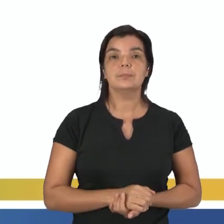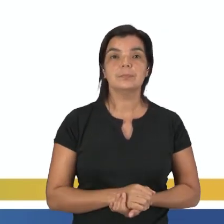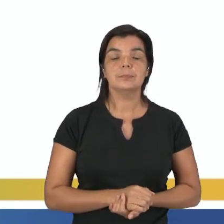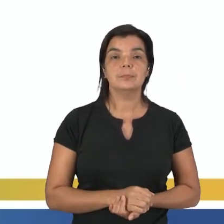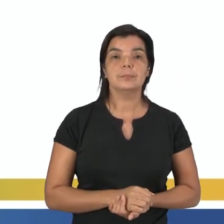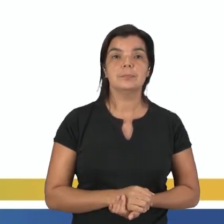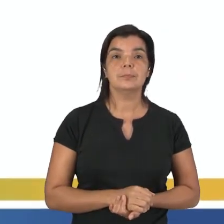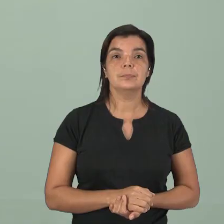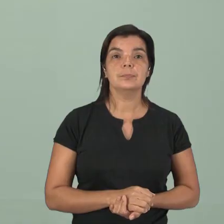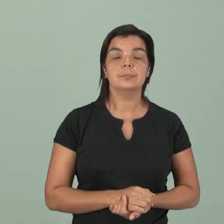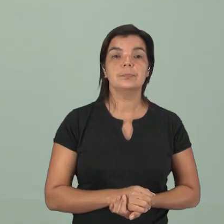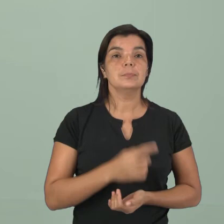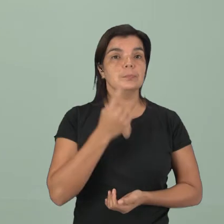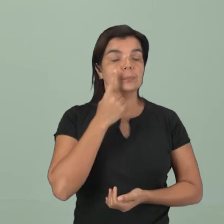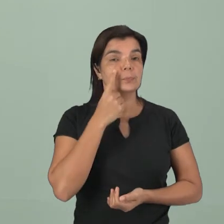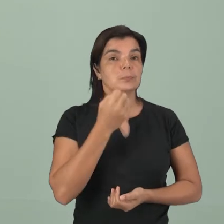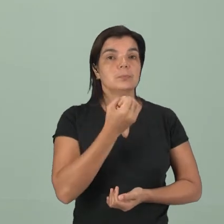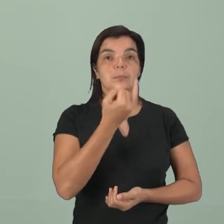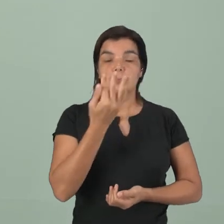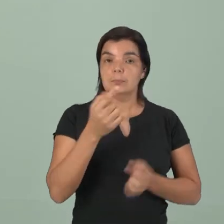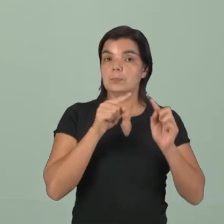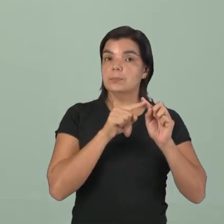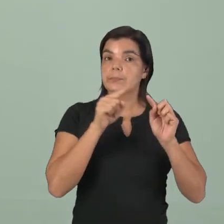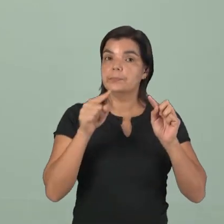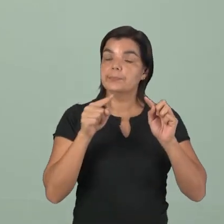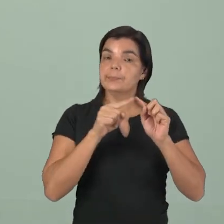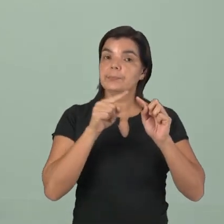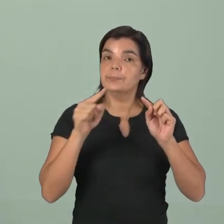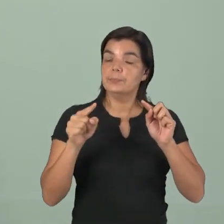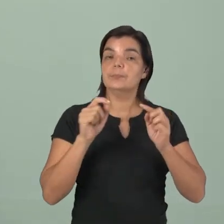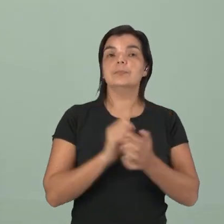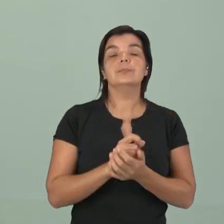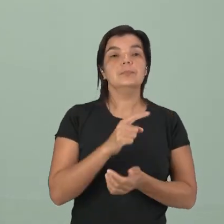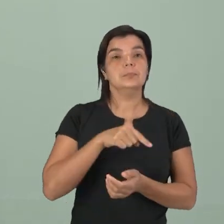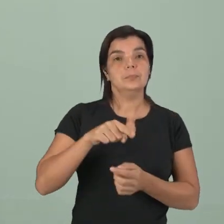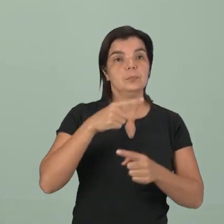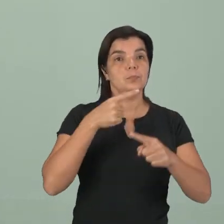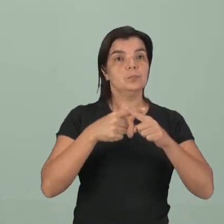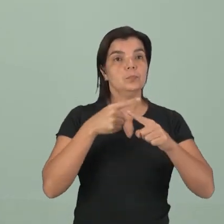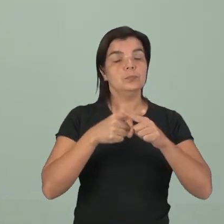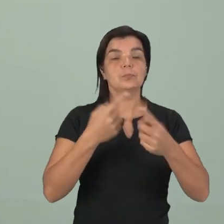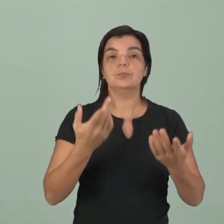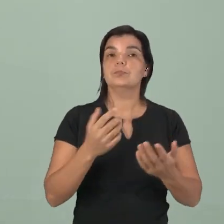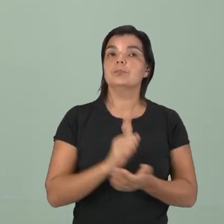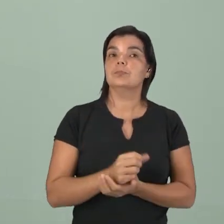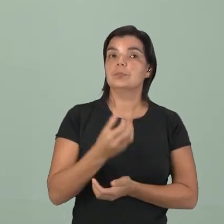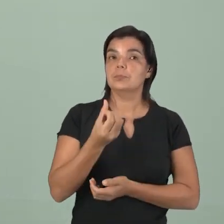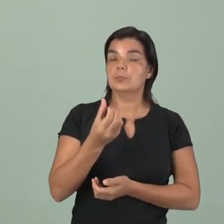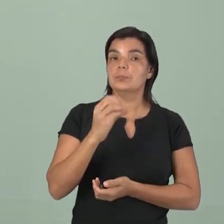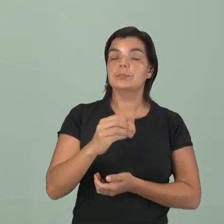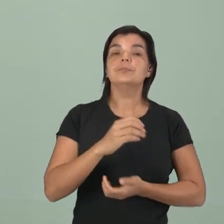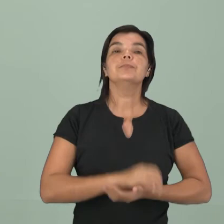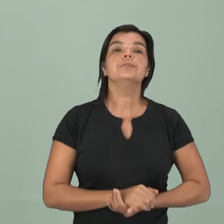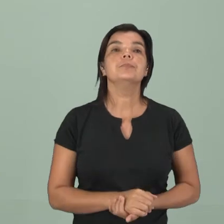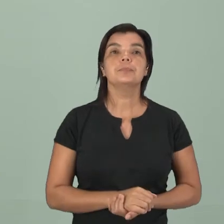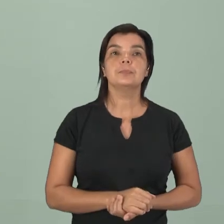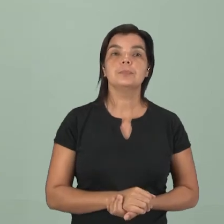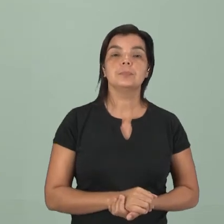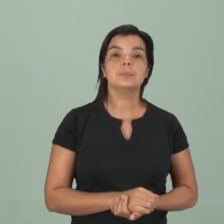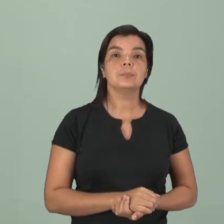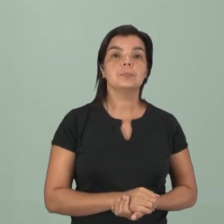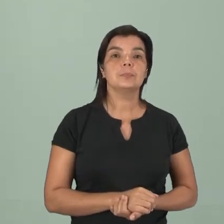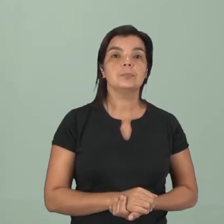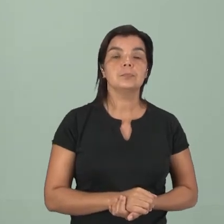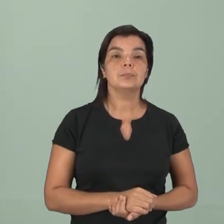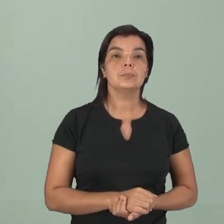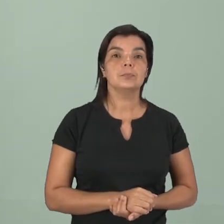bem tranquilo. Veja quantas casas você vai mudar de um para o outro e aqui a gente faz a multiplicação por 60, tá bom? Esse é o